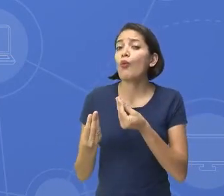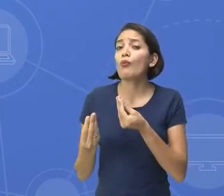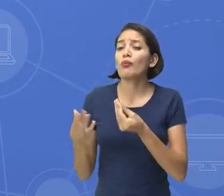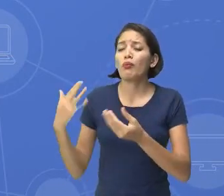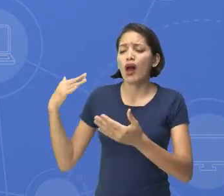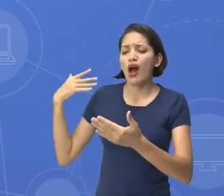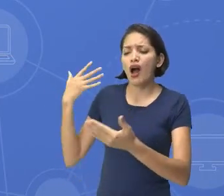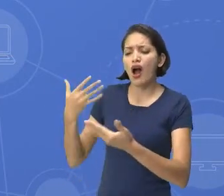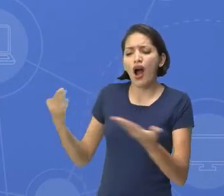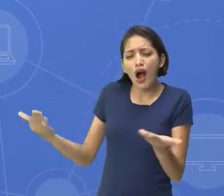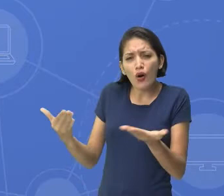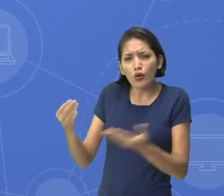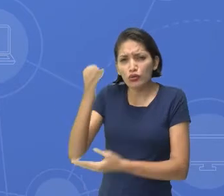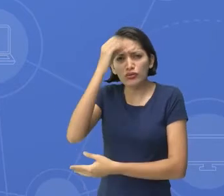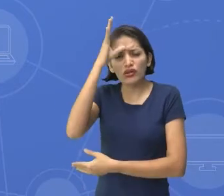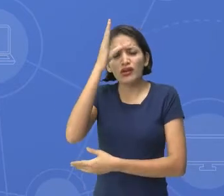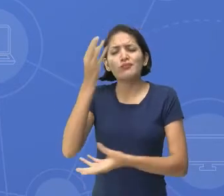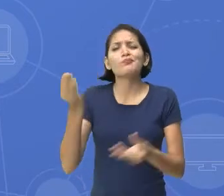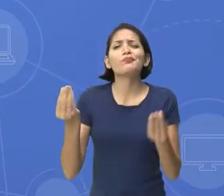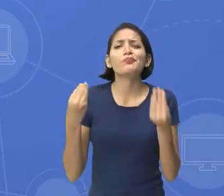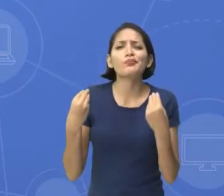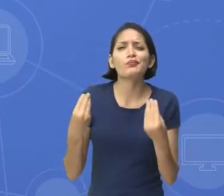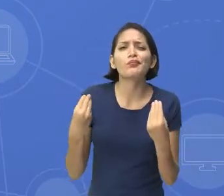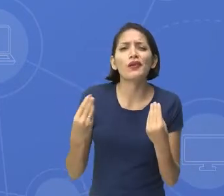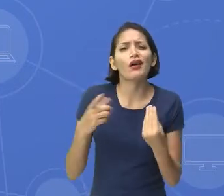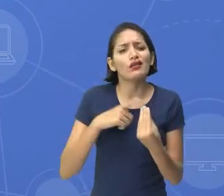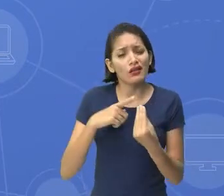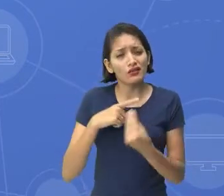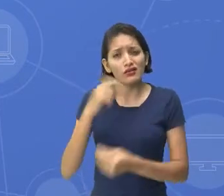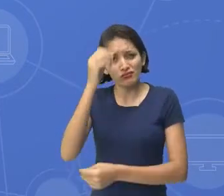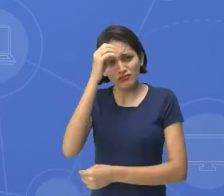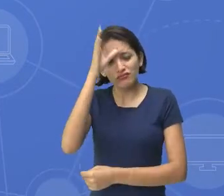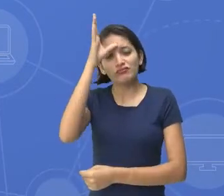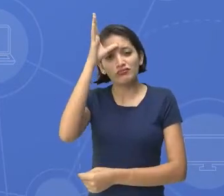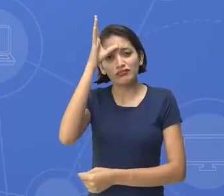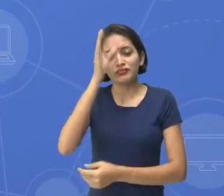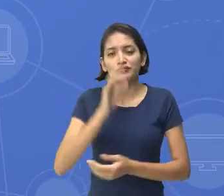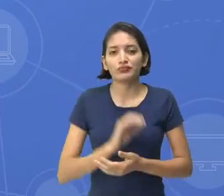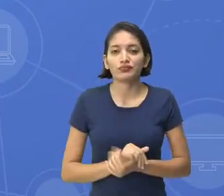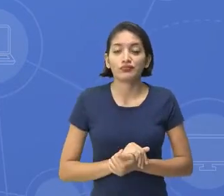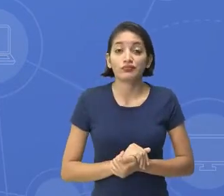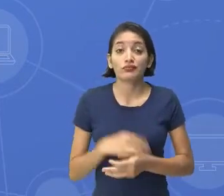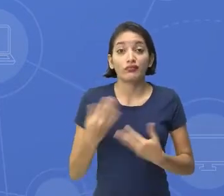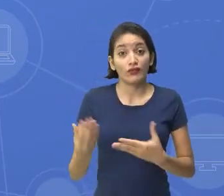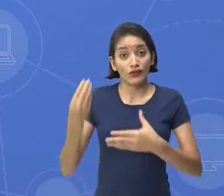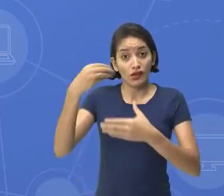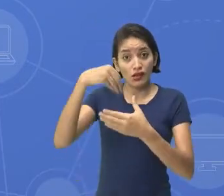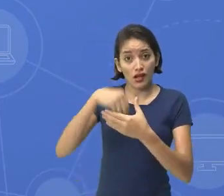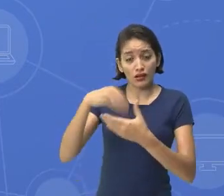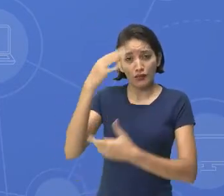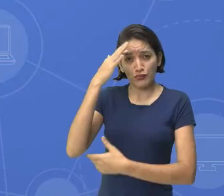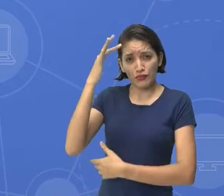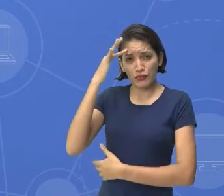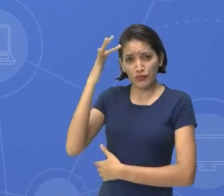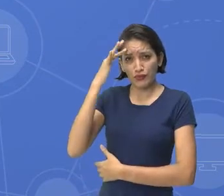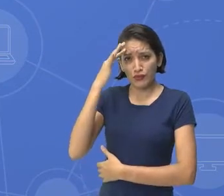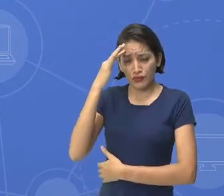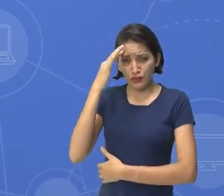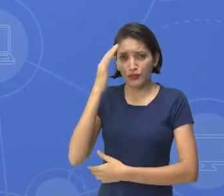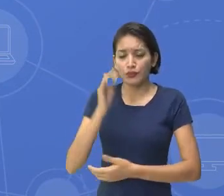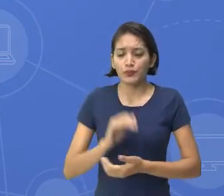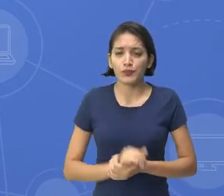conhecimento? Para que serve esse conhecimento? Então, dentro da filosofia, a teoria